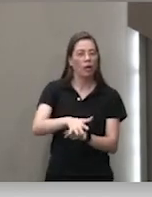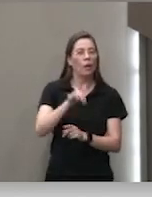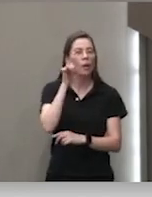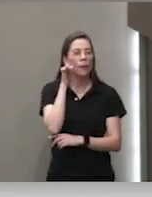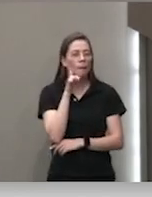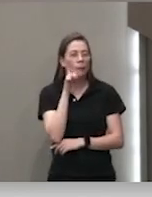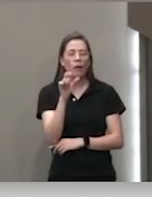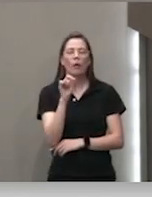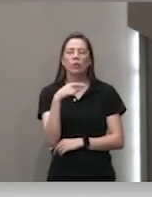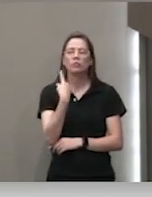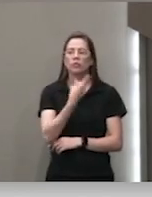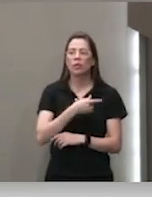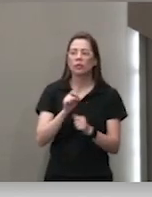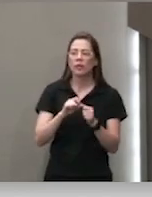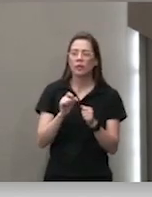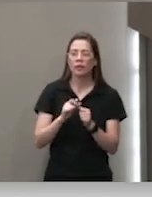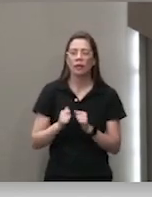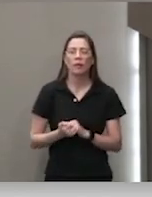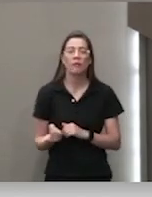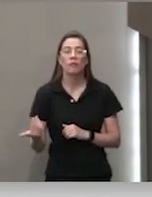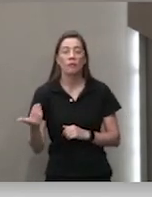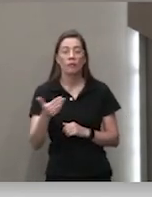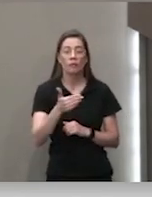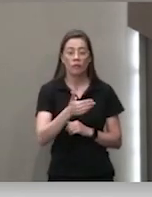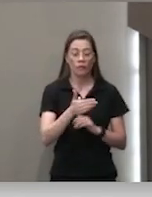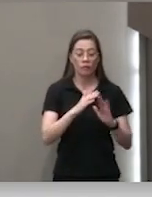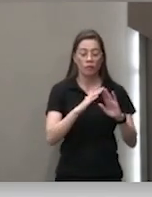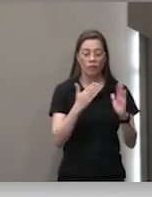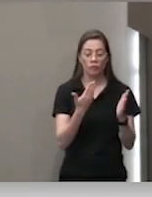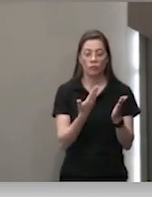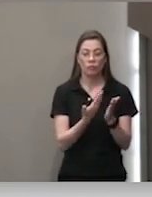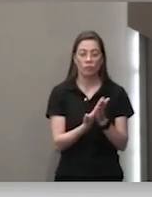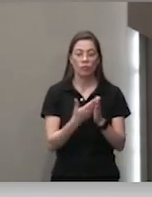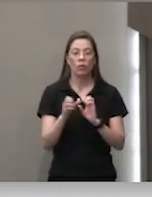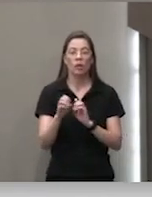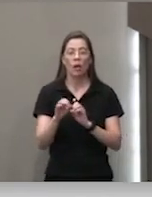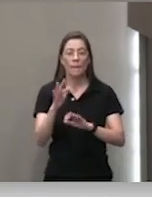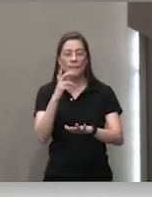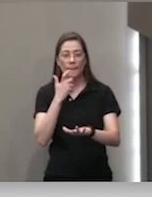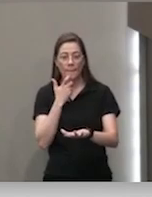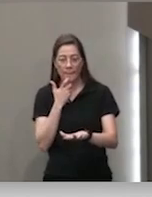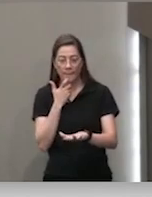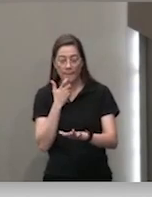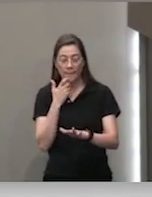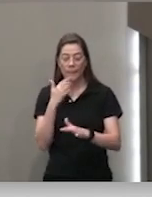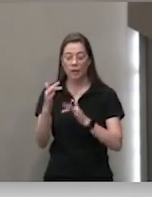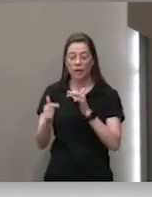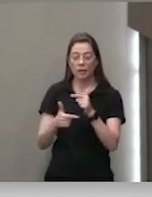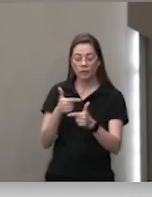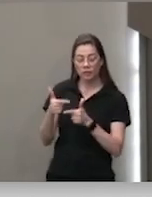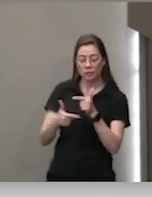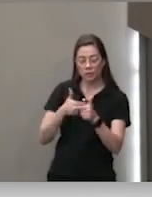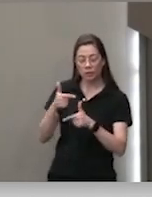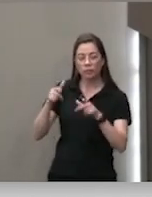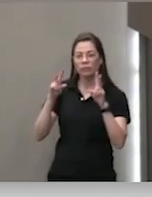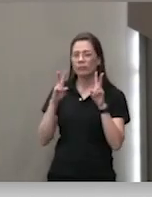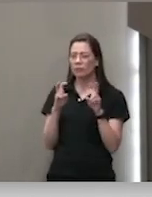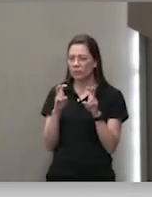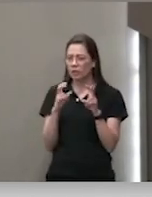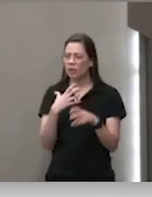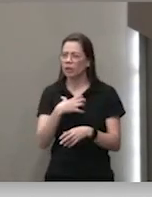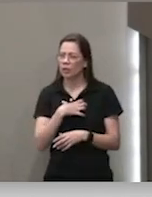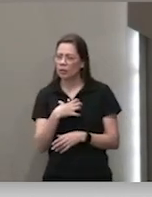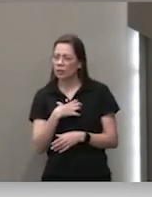nessa oportunidade? Nós íamos até as escolas de educação infantil trabalhar esse tema, é claro que de uma